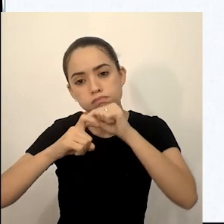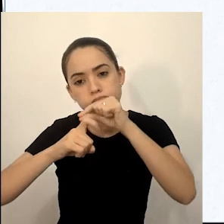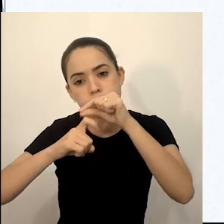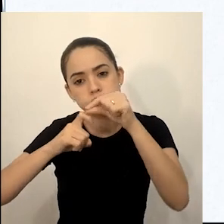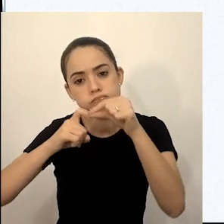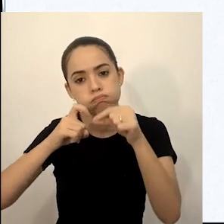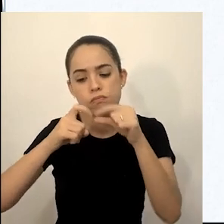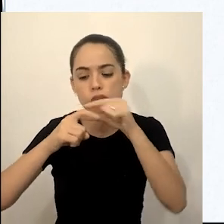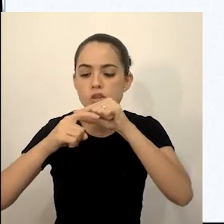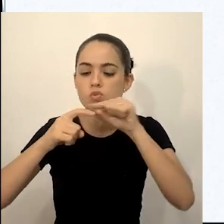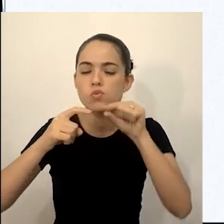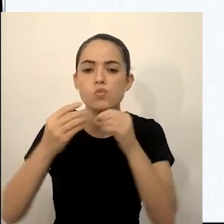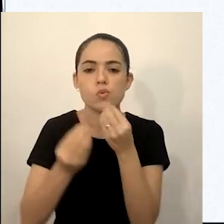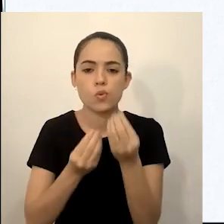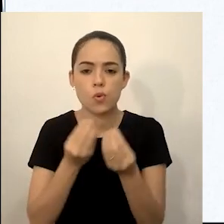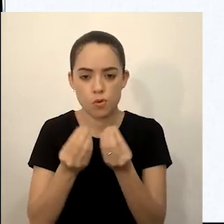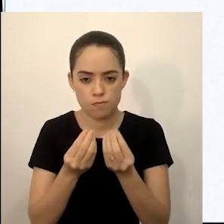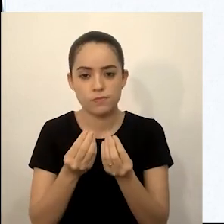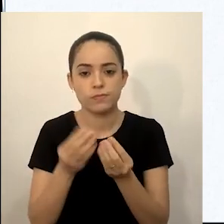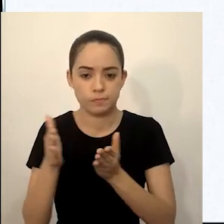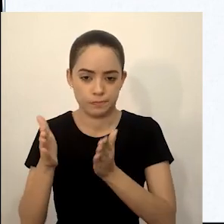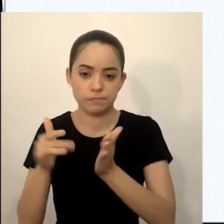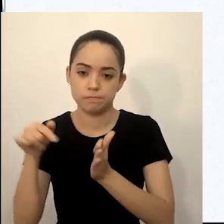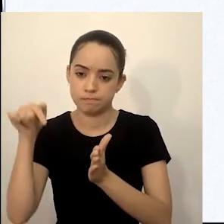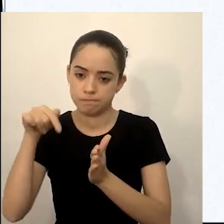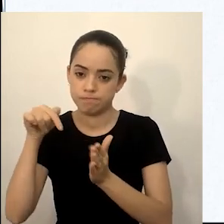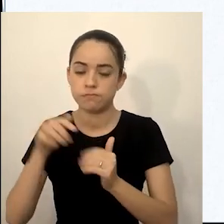espécie específica.